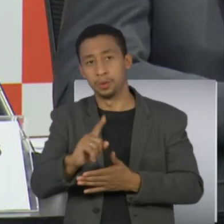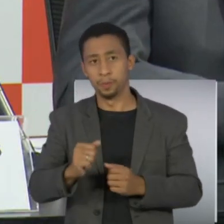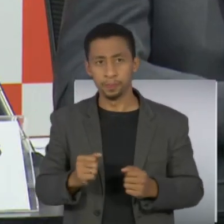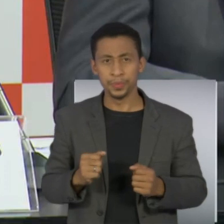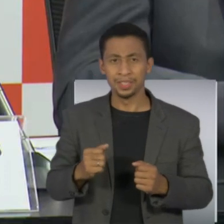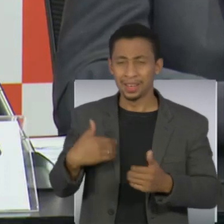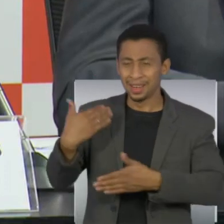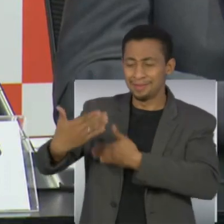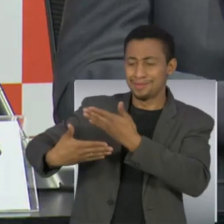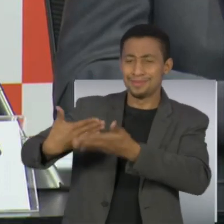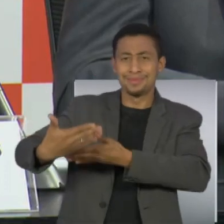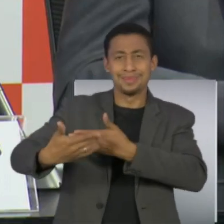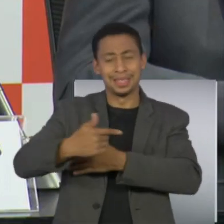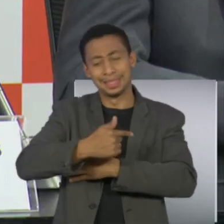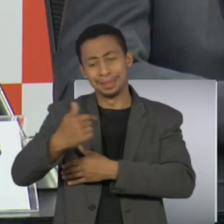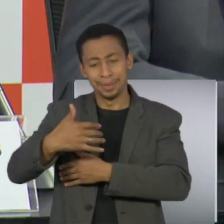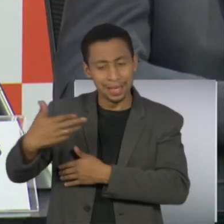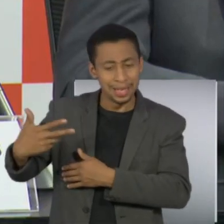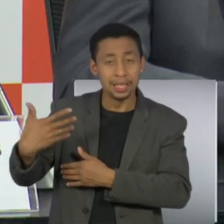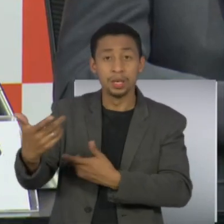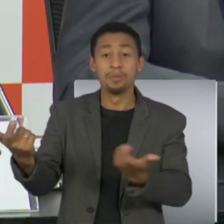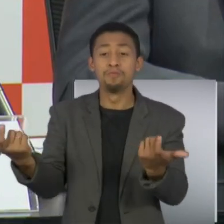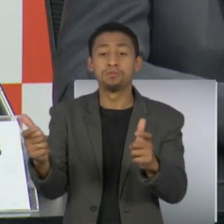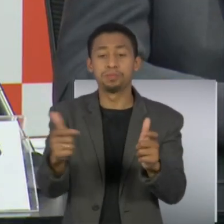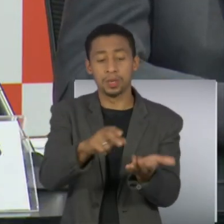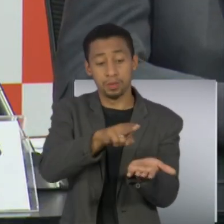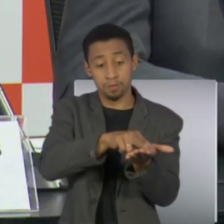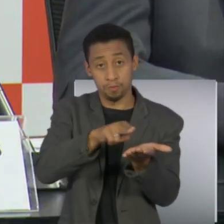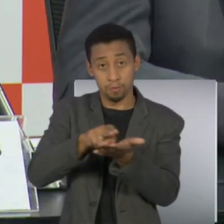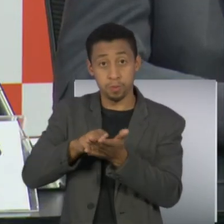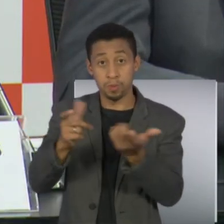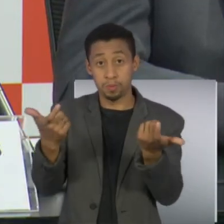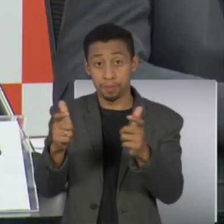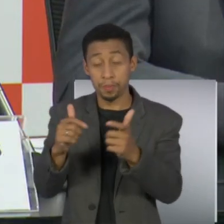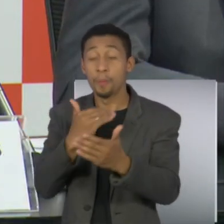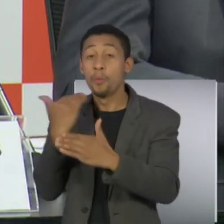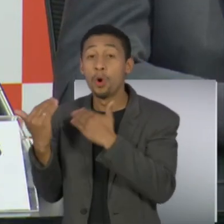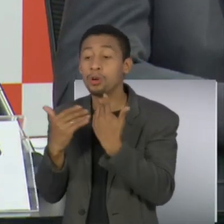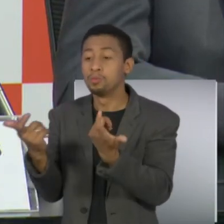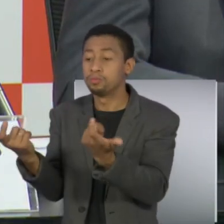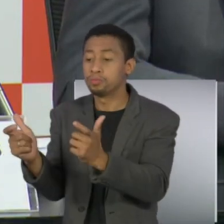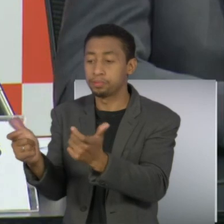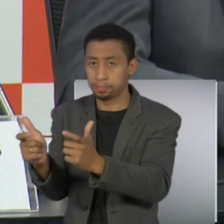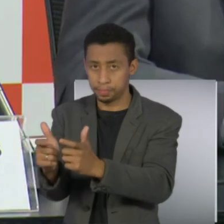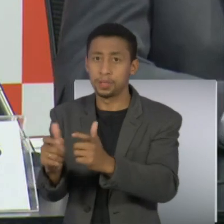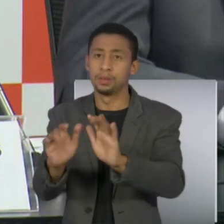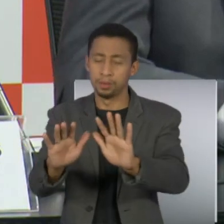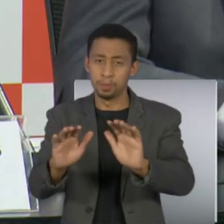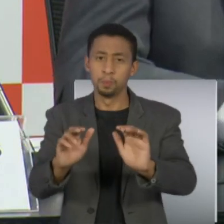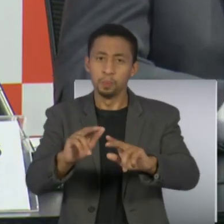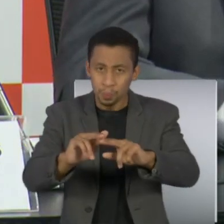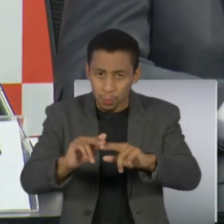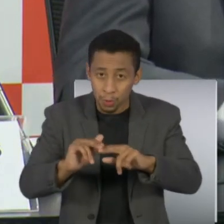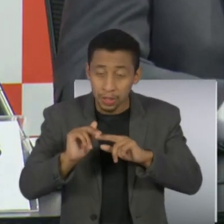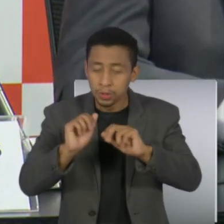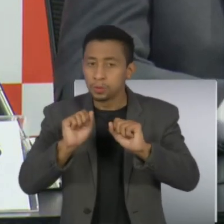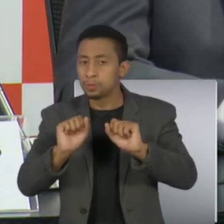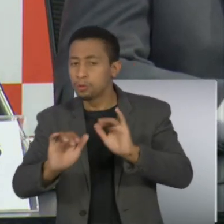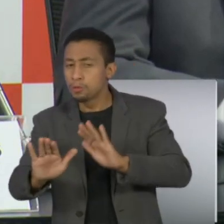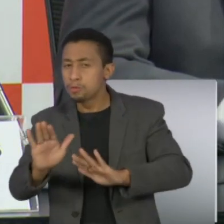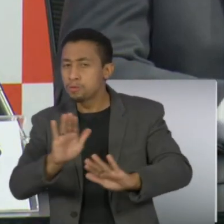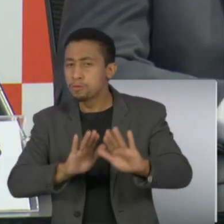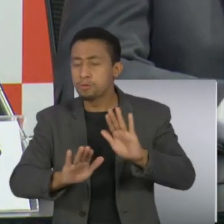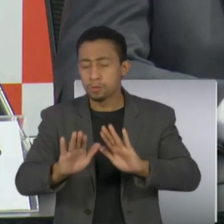de internações redução Na quantidade de óbitos e a e com essa mesma cautela